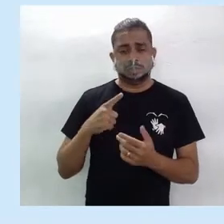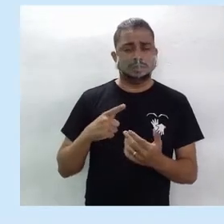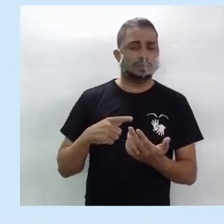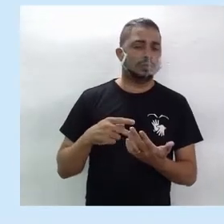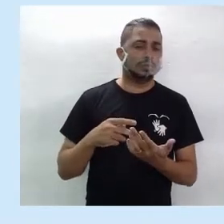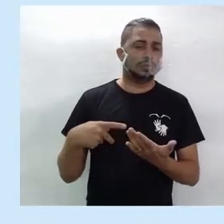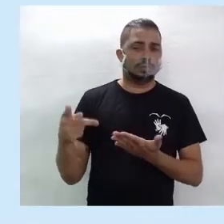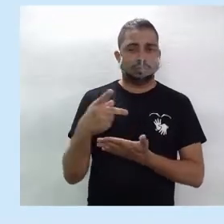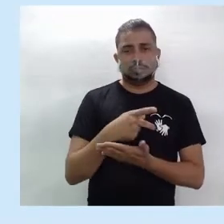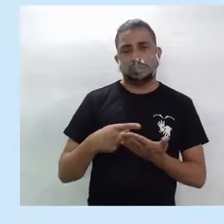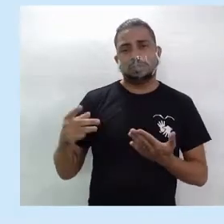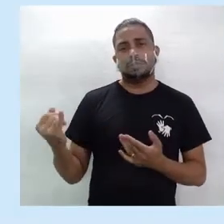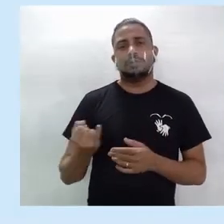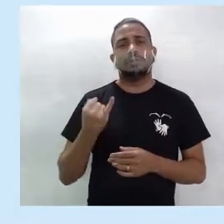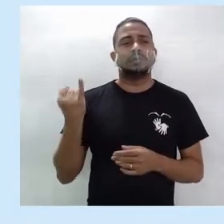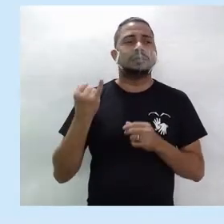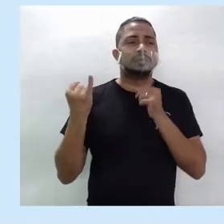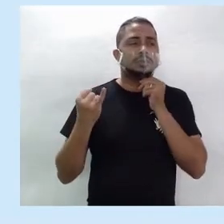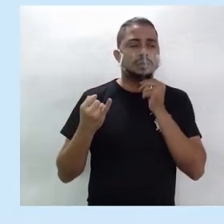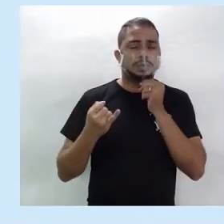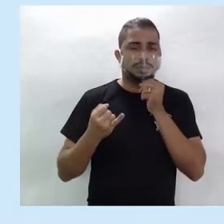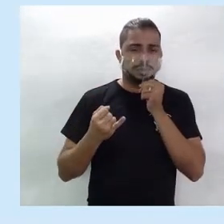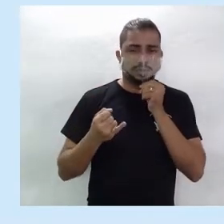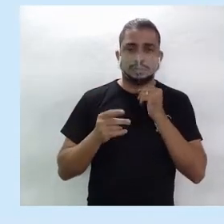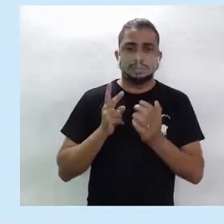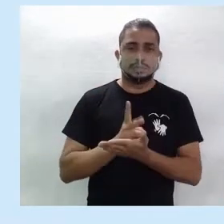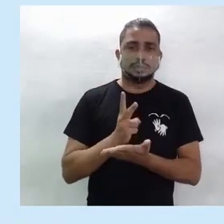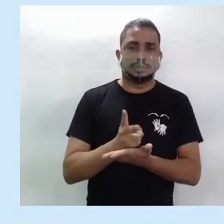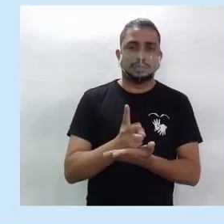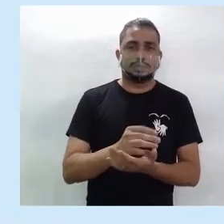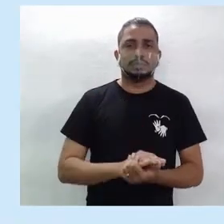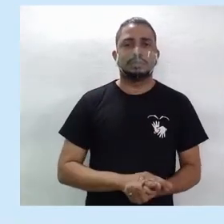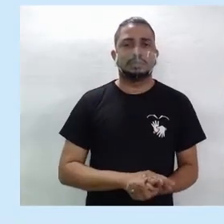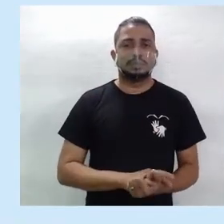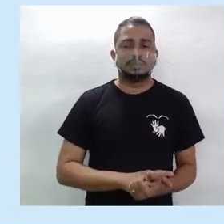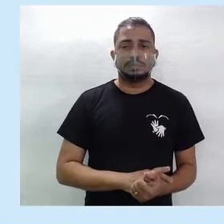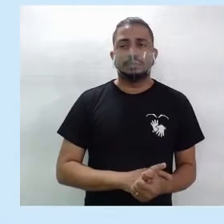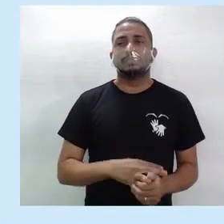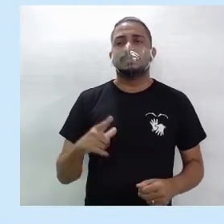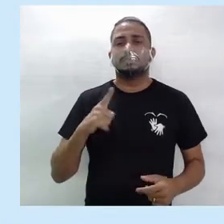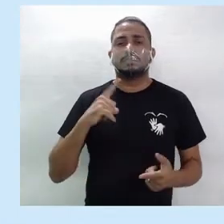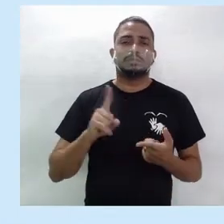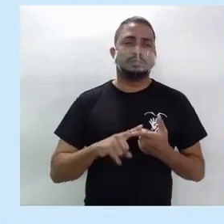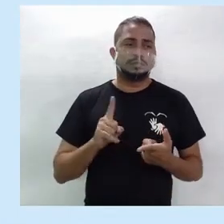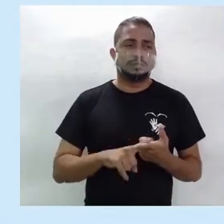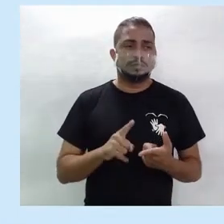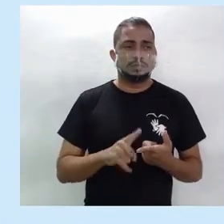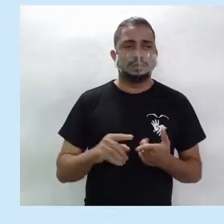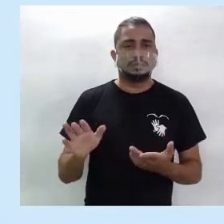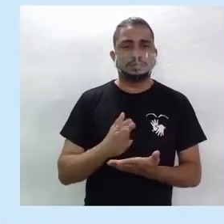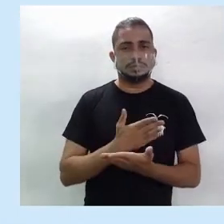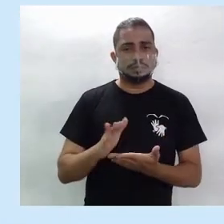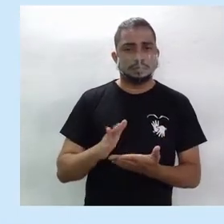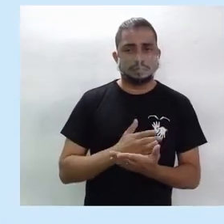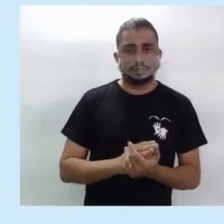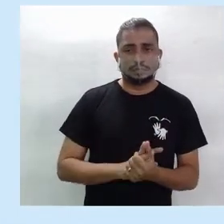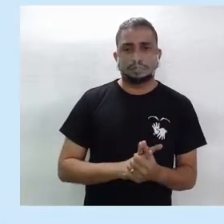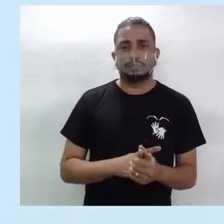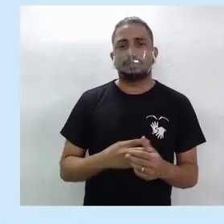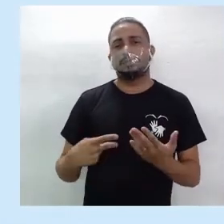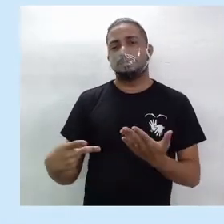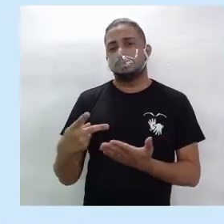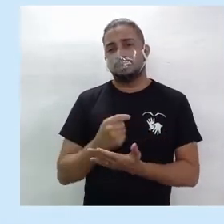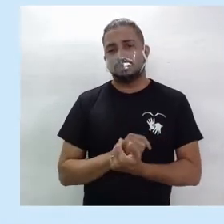nessa questão de análise. Vamos continuar nossa aula, oitavo ano. Existem também algumas espécies de mapas